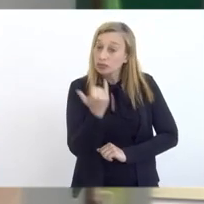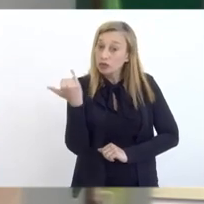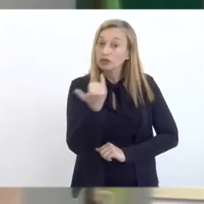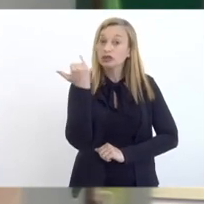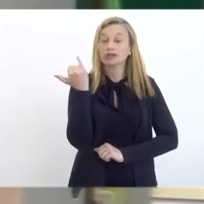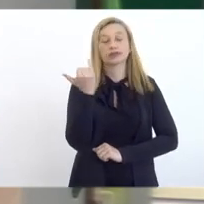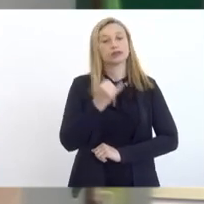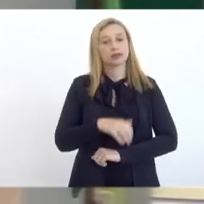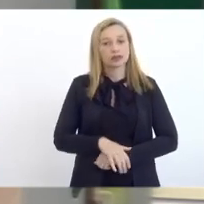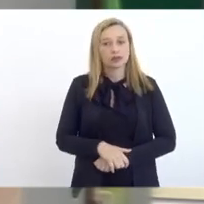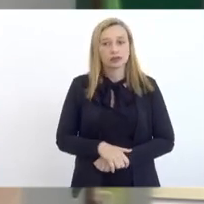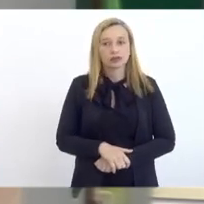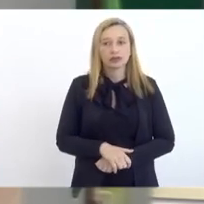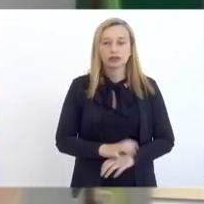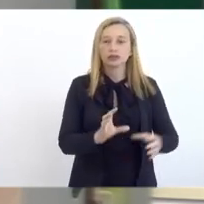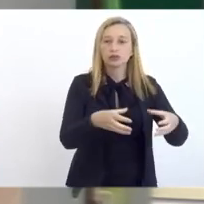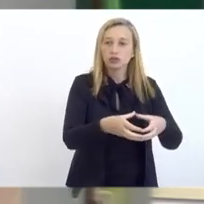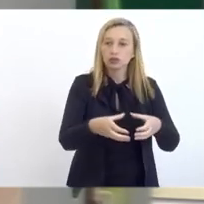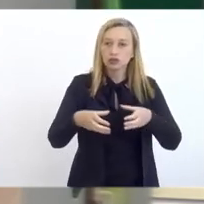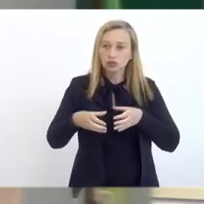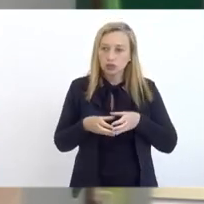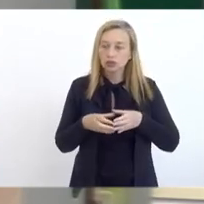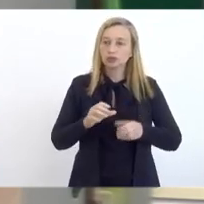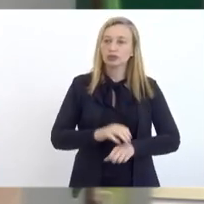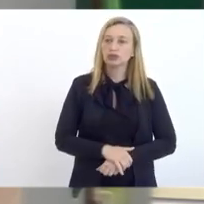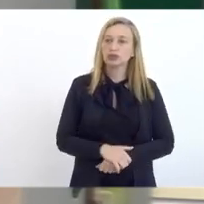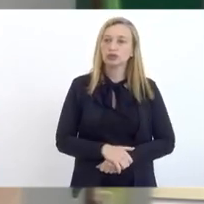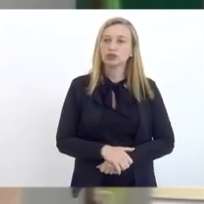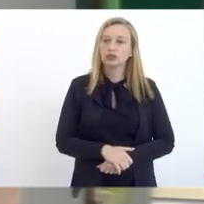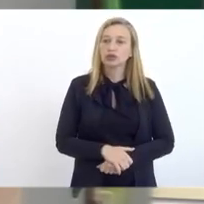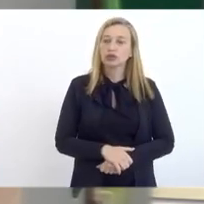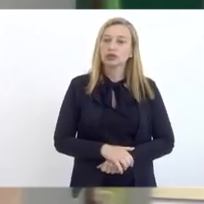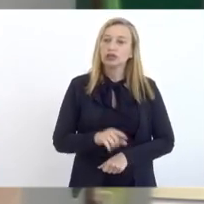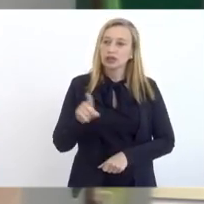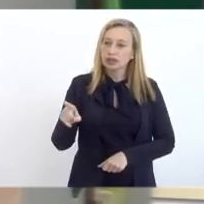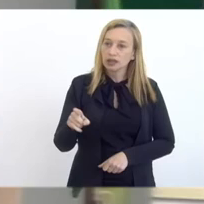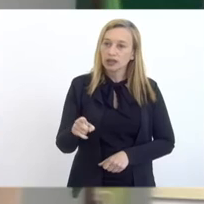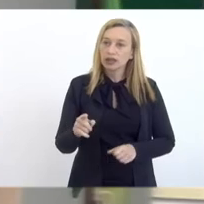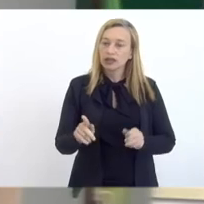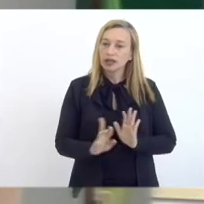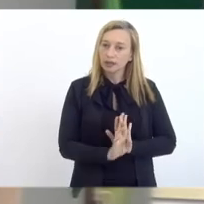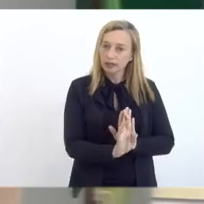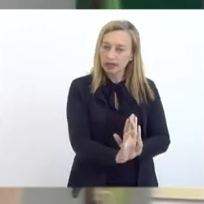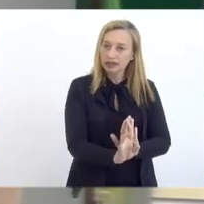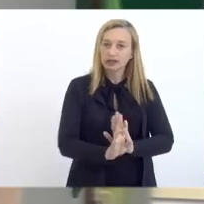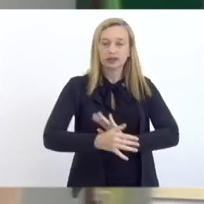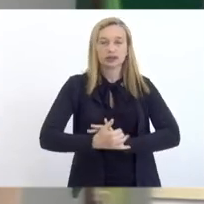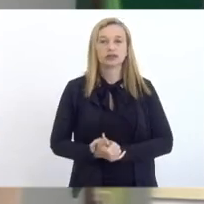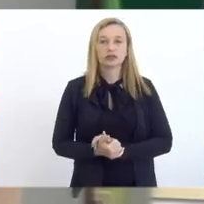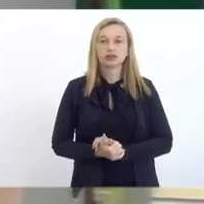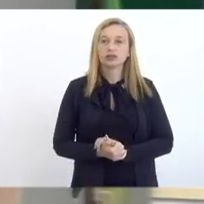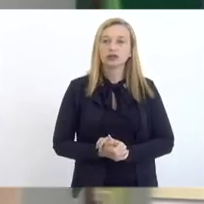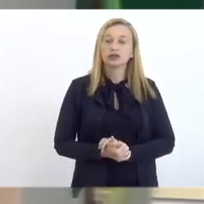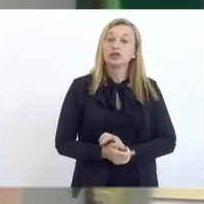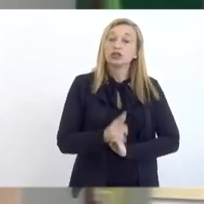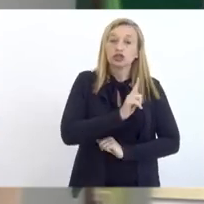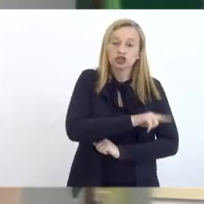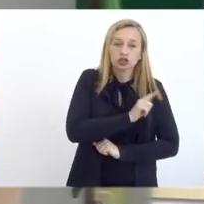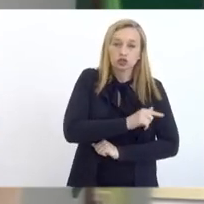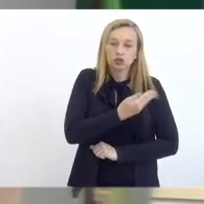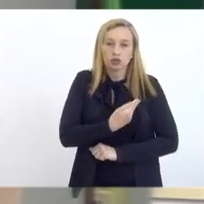importantes para as categorias que ele abraça, né, que são dos gestores